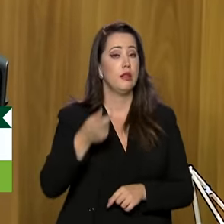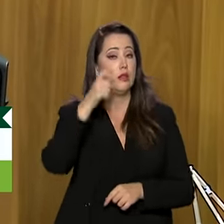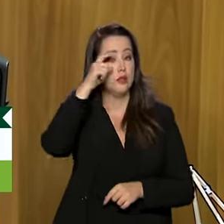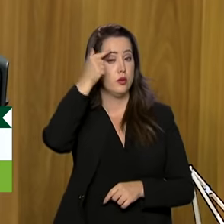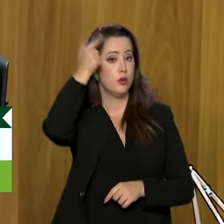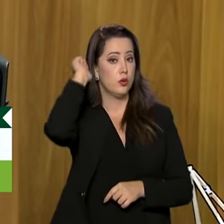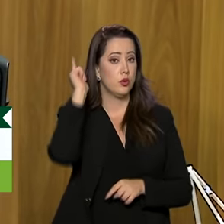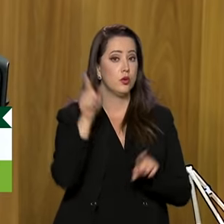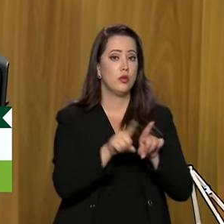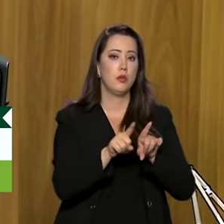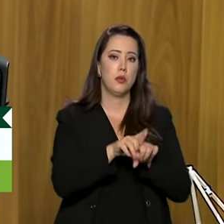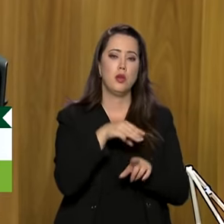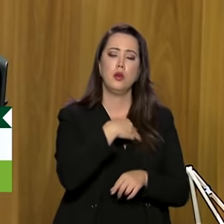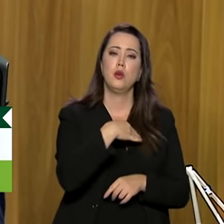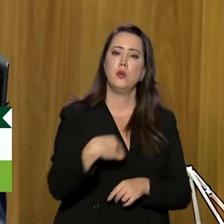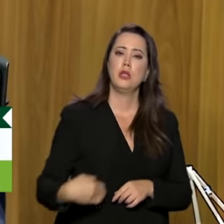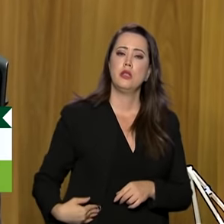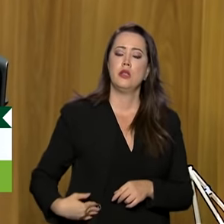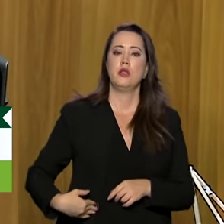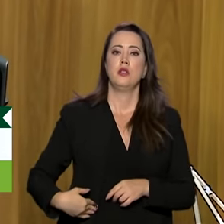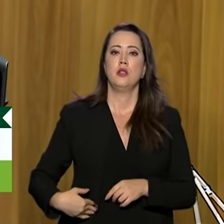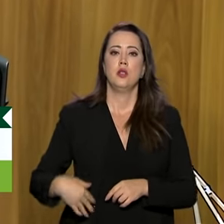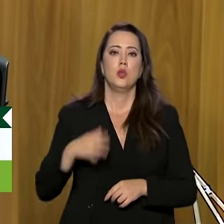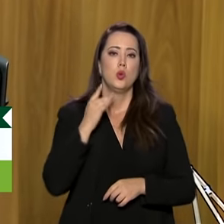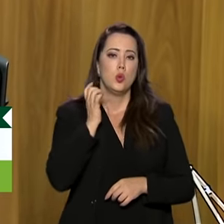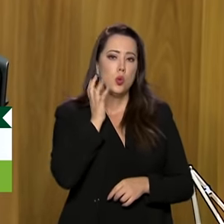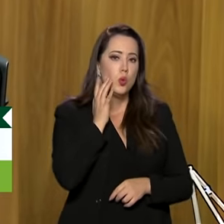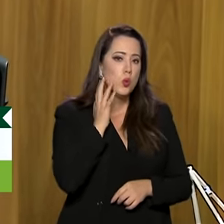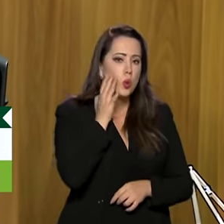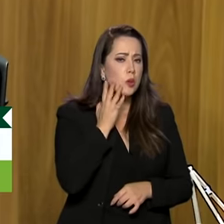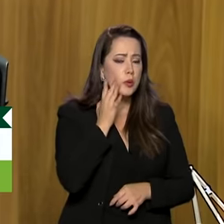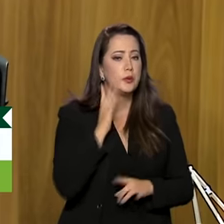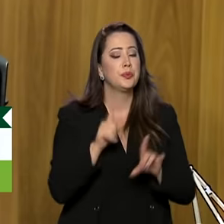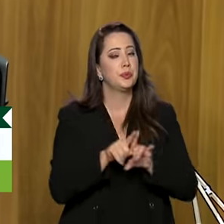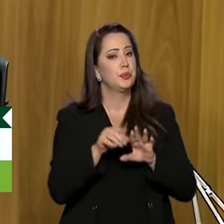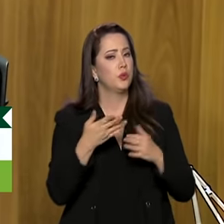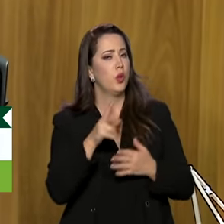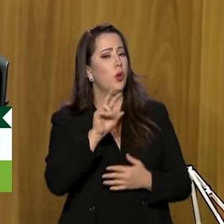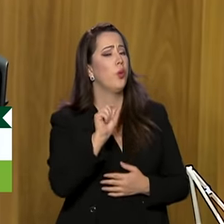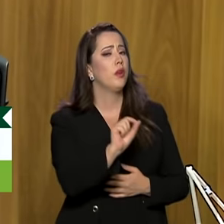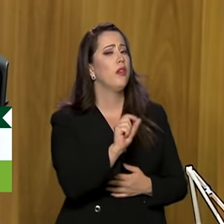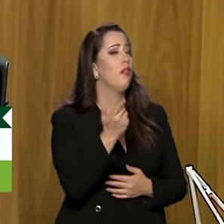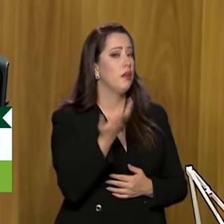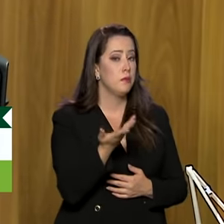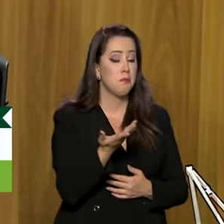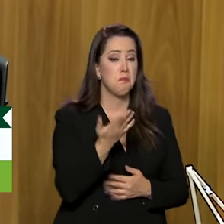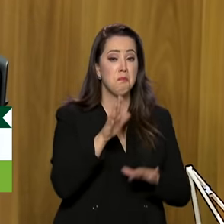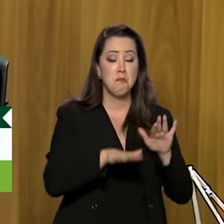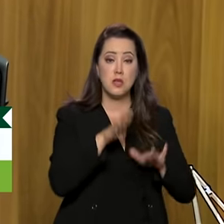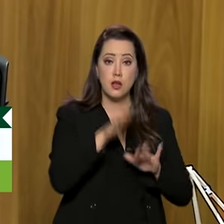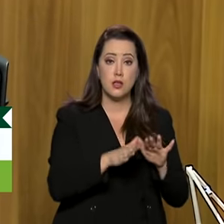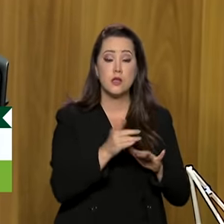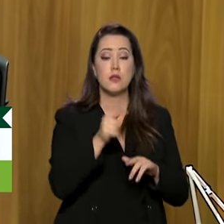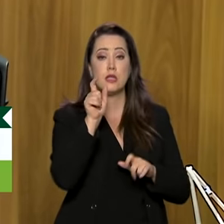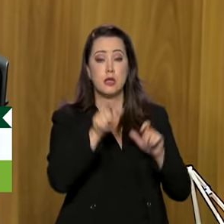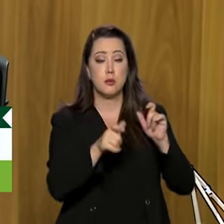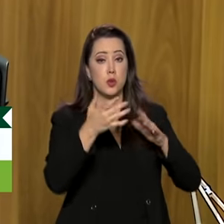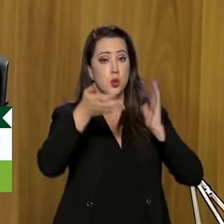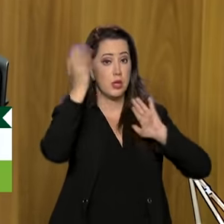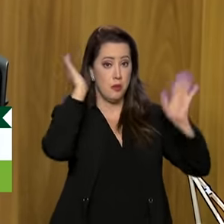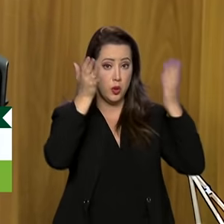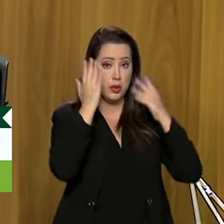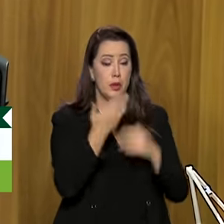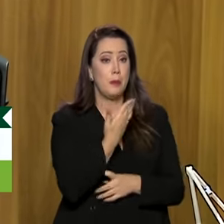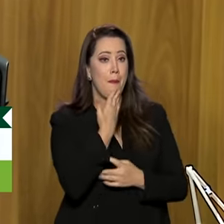ministro Tarcísio da infraestrutura e o que que aconteceu normalmente os caminhoneiros tomavam dinheiro a